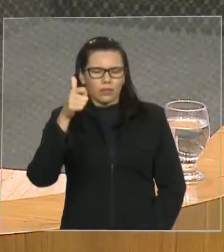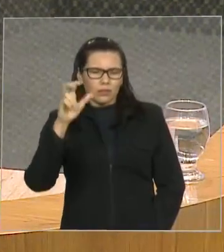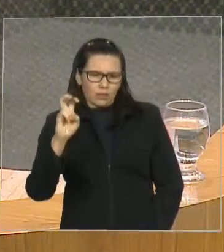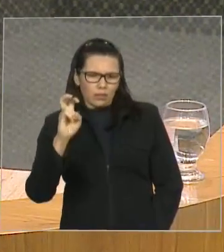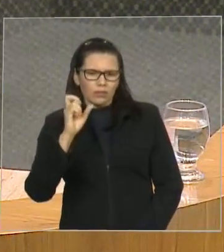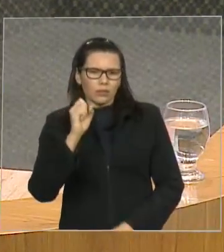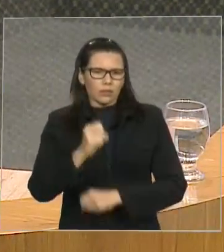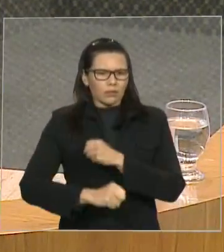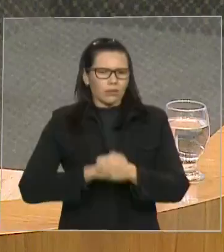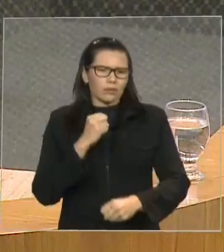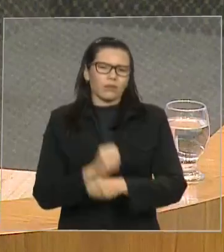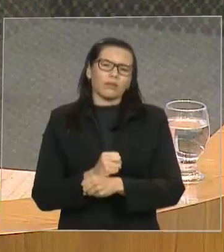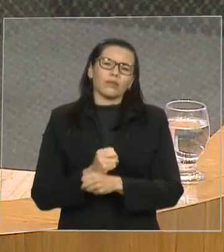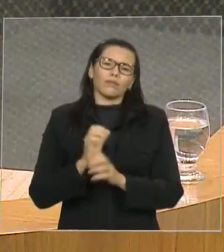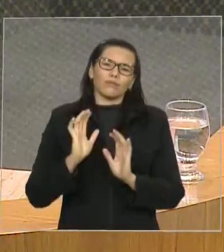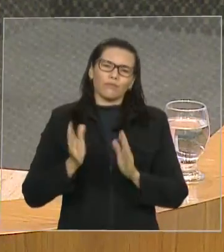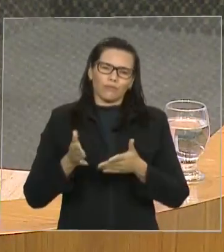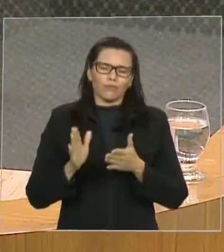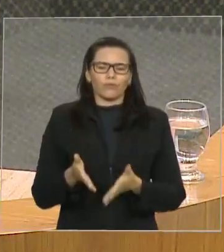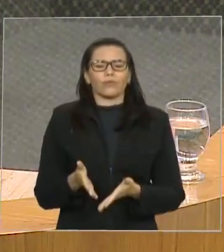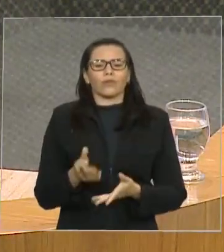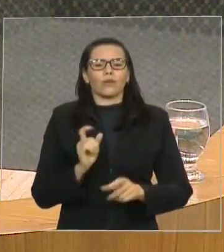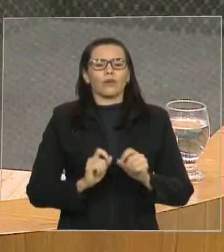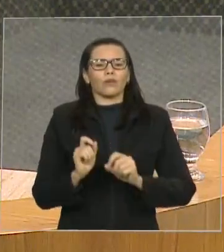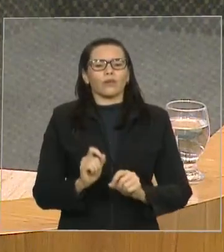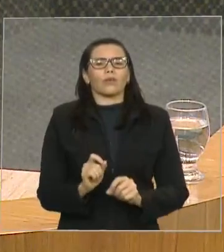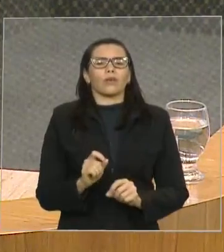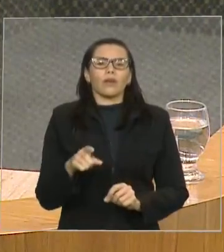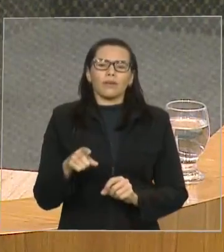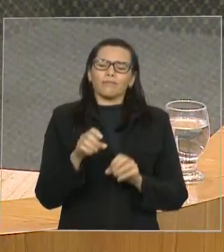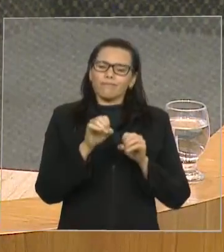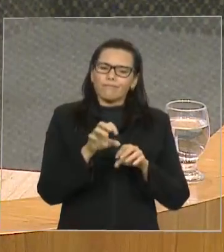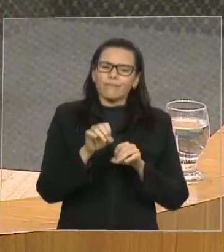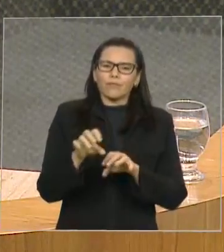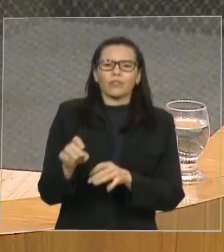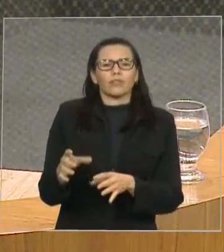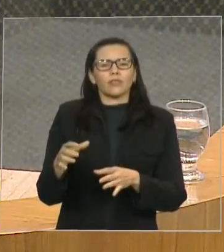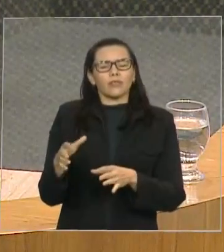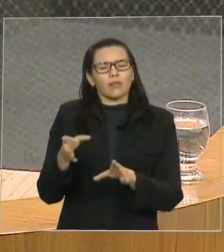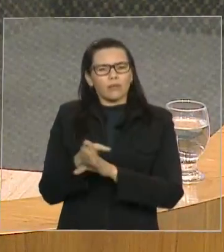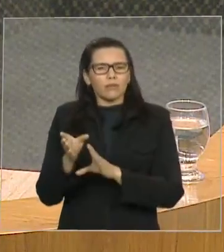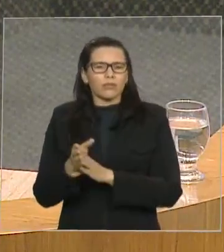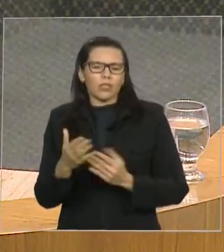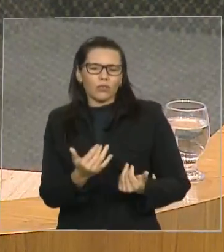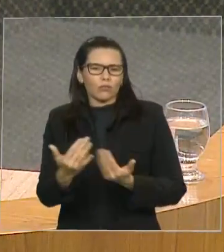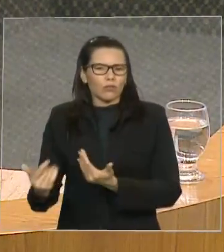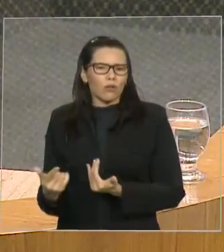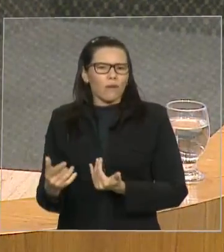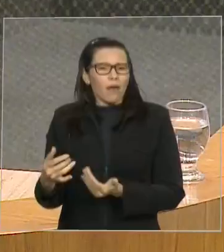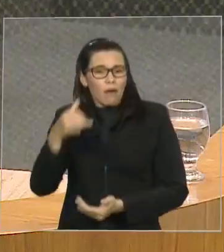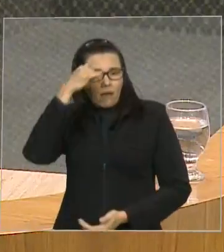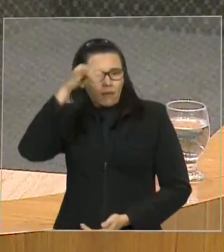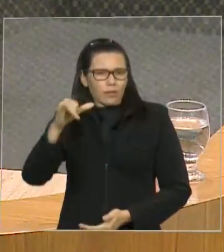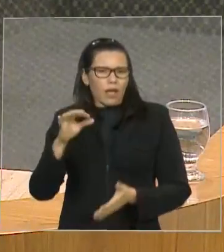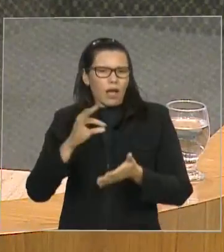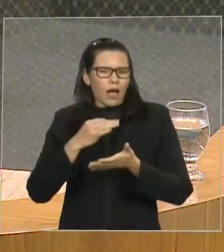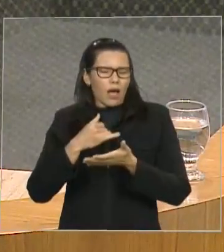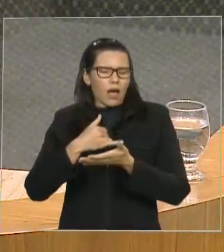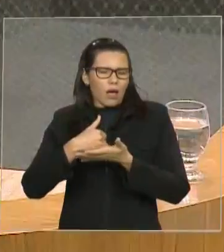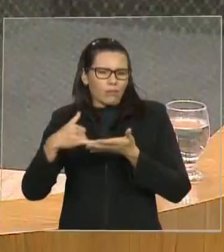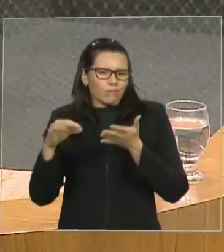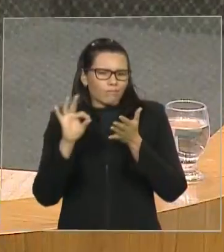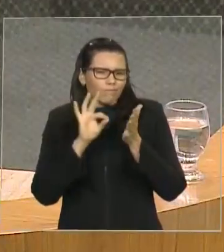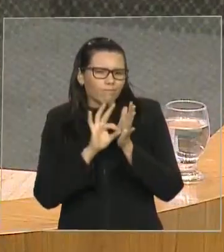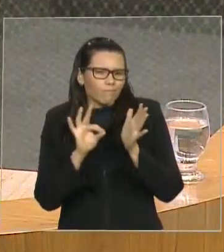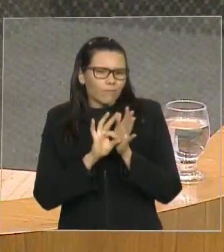programa educacional de resistência às drogas e à violência, viu, Dom Belisário, que a gente trabalha nas escolas com nossas crianças, preparando